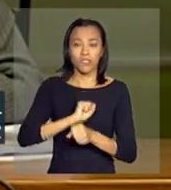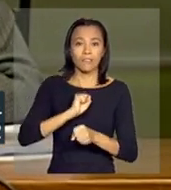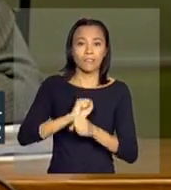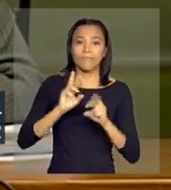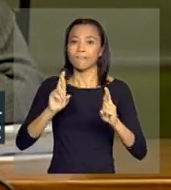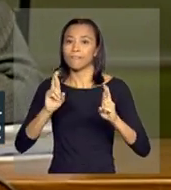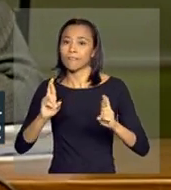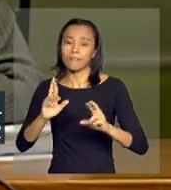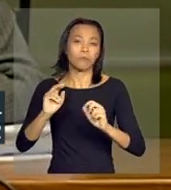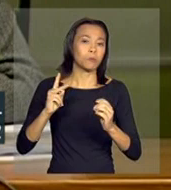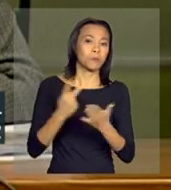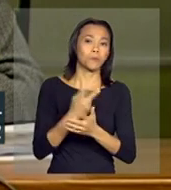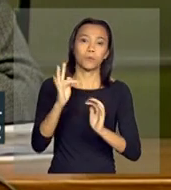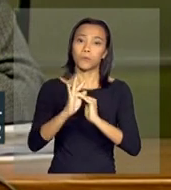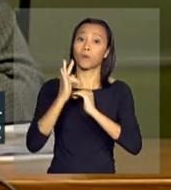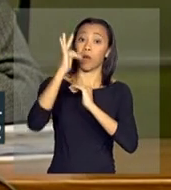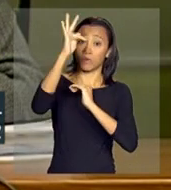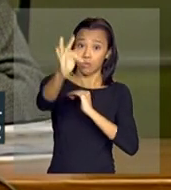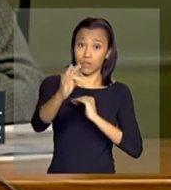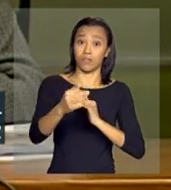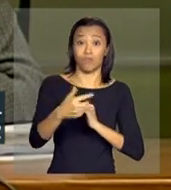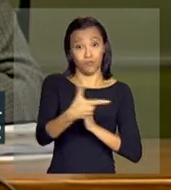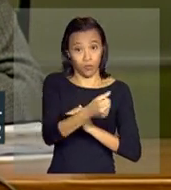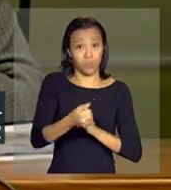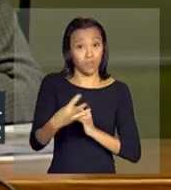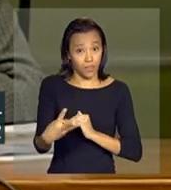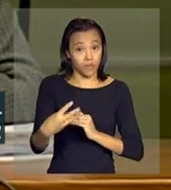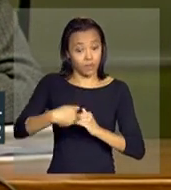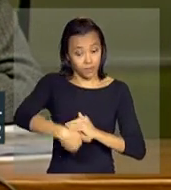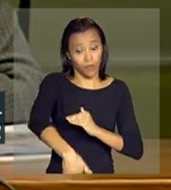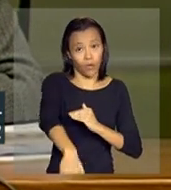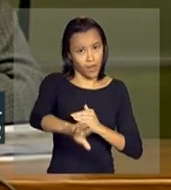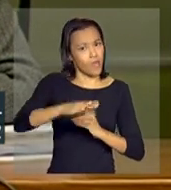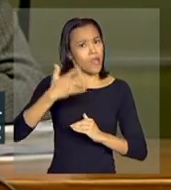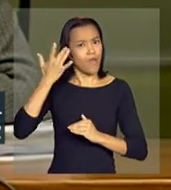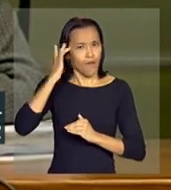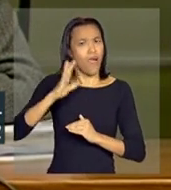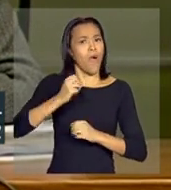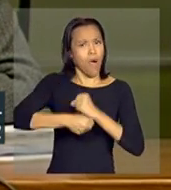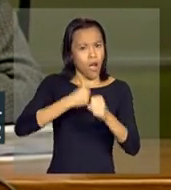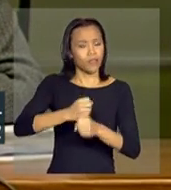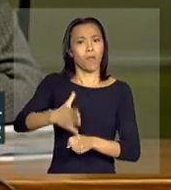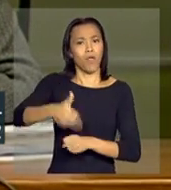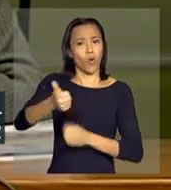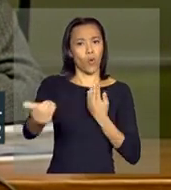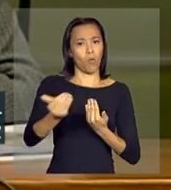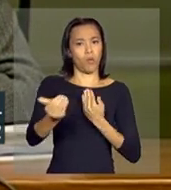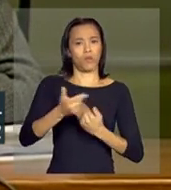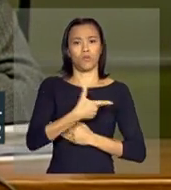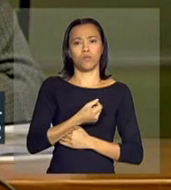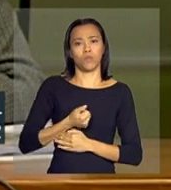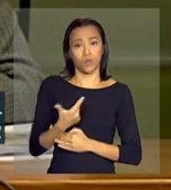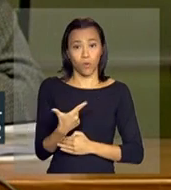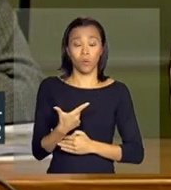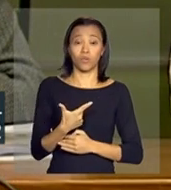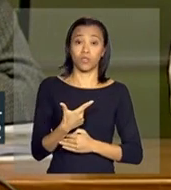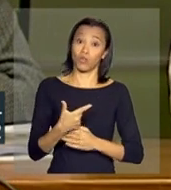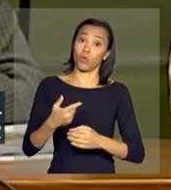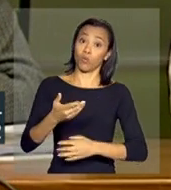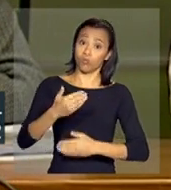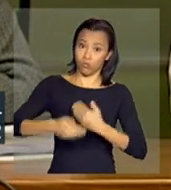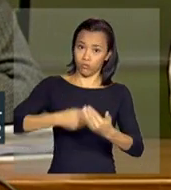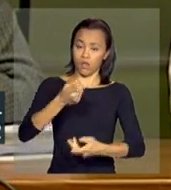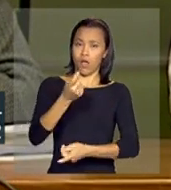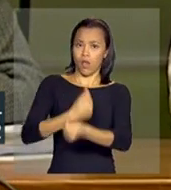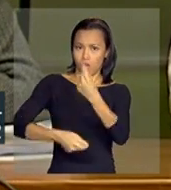expectativa em relação ao ano 2013 é um ano bastante melhor do que 2012, com o crescimento da economia